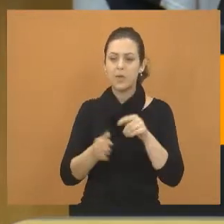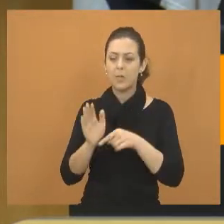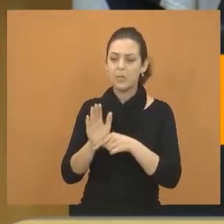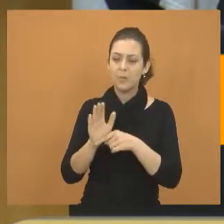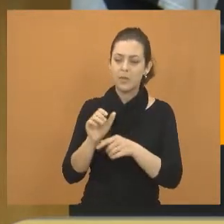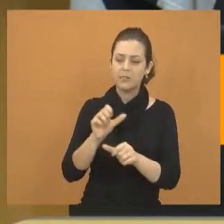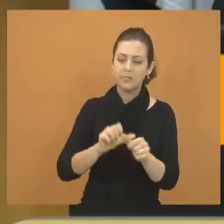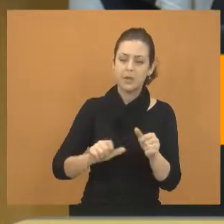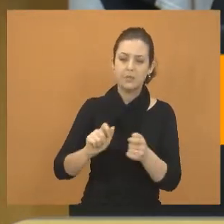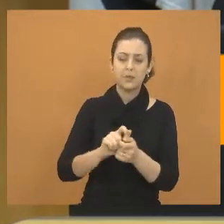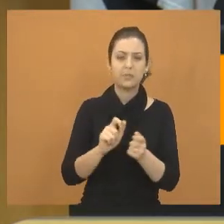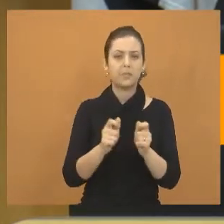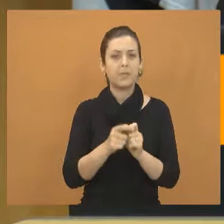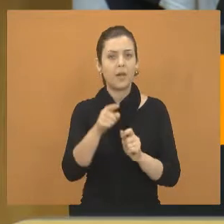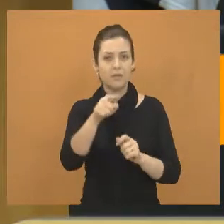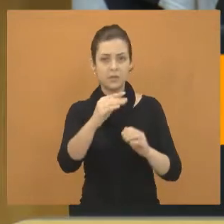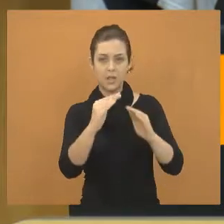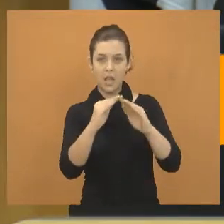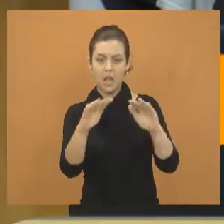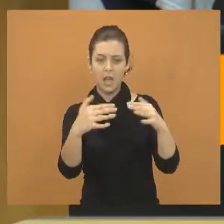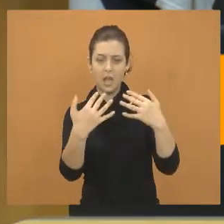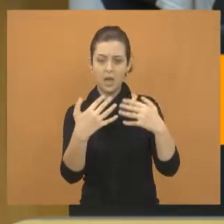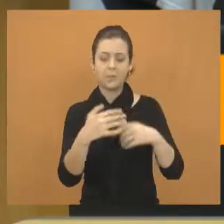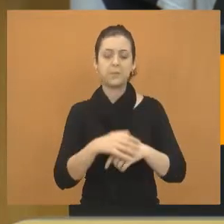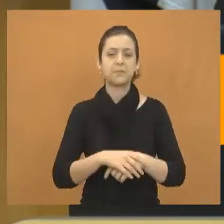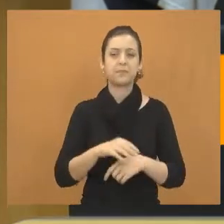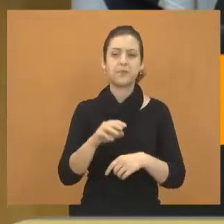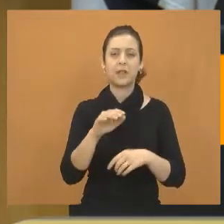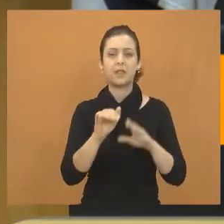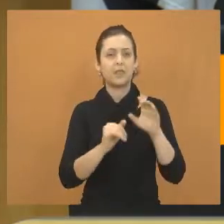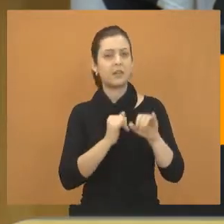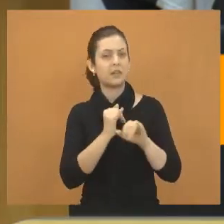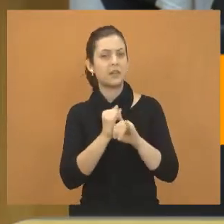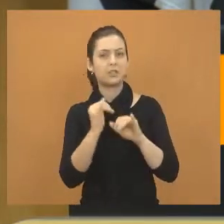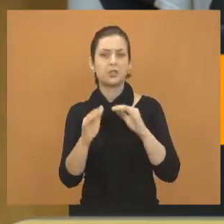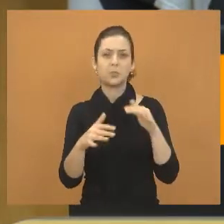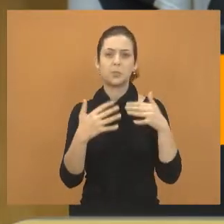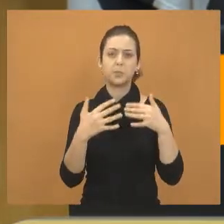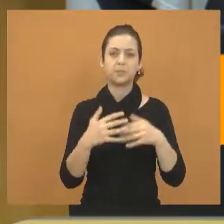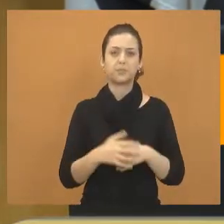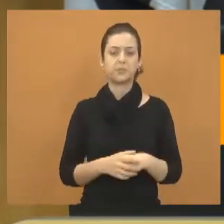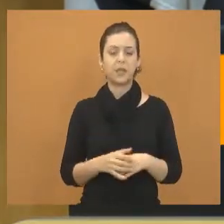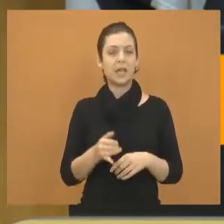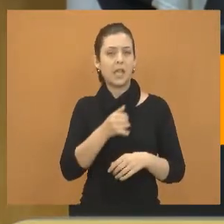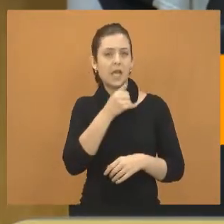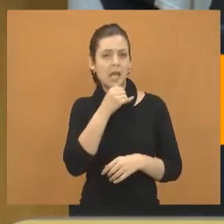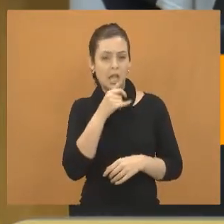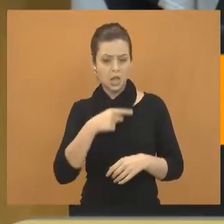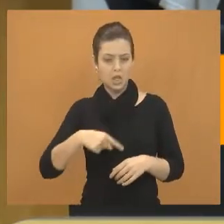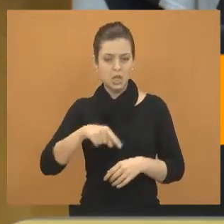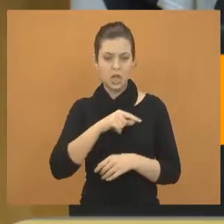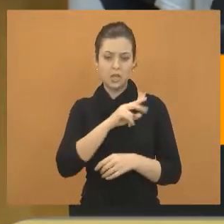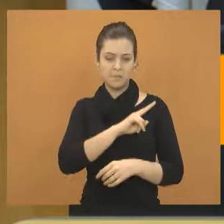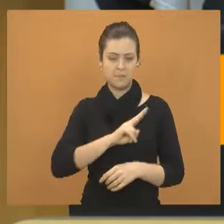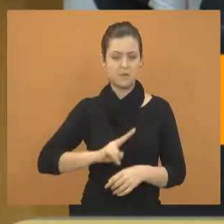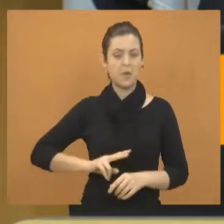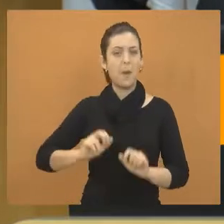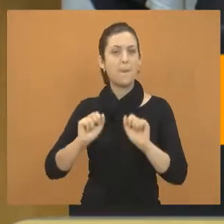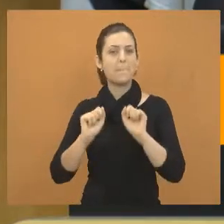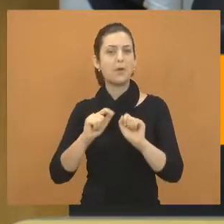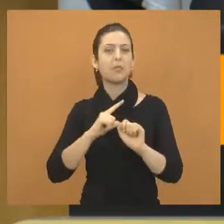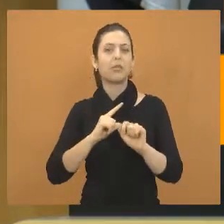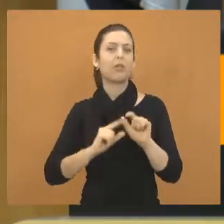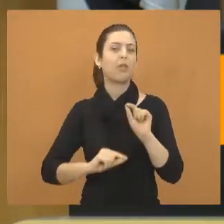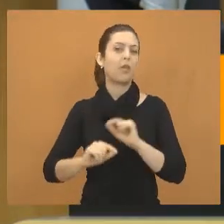me assistindo agora na sua casa, pela web, enfim. Se, por exemplo, nós vereadores aqui pudéssemos